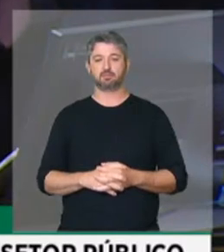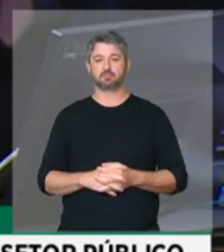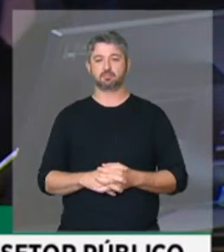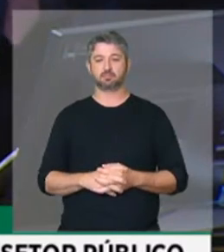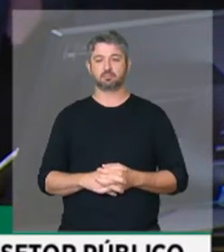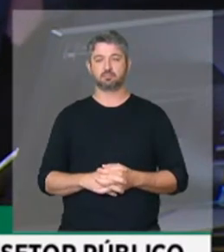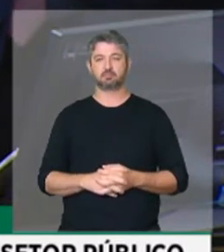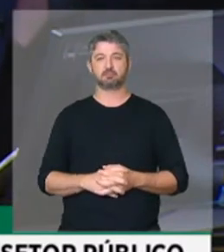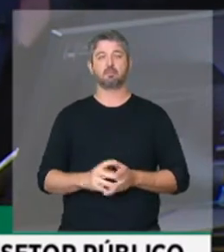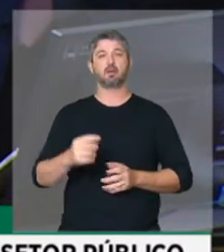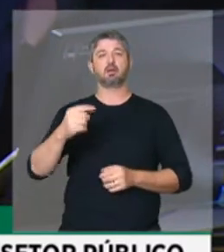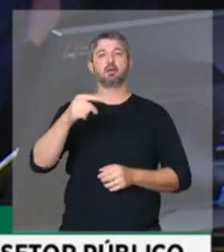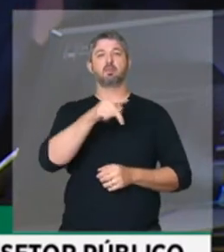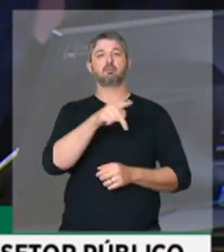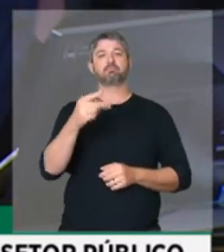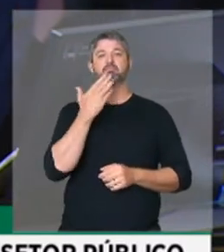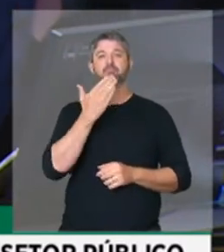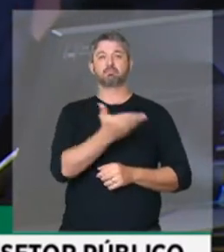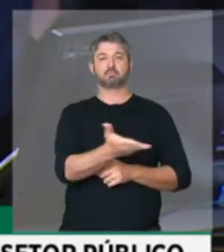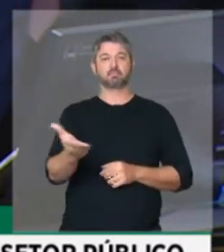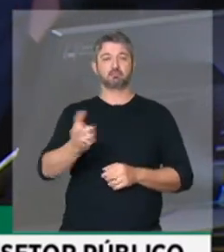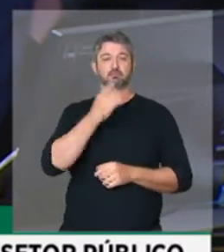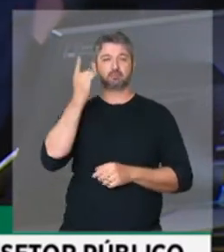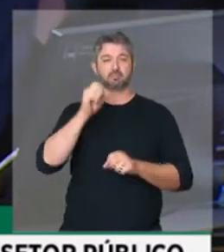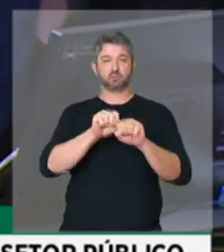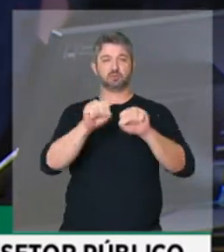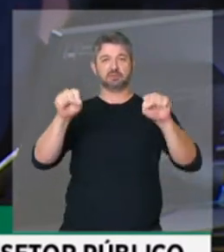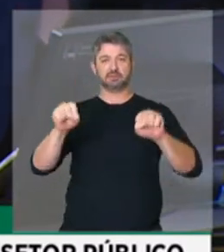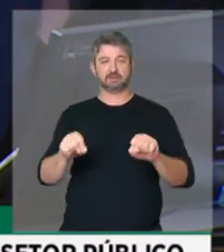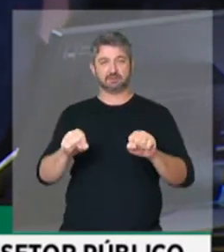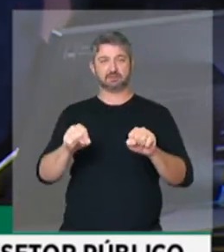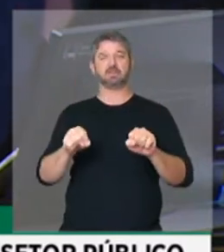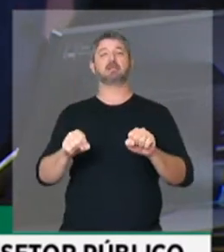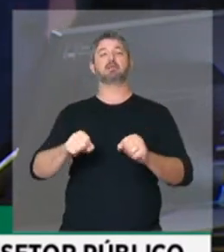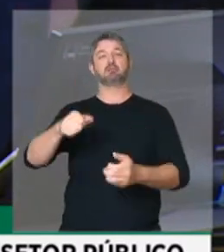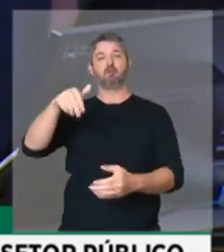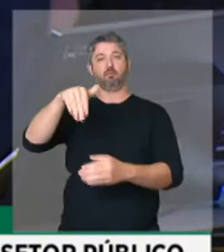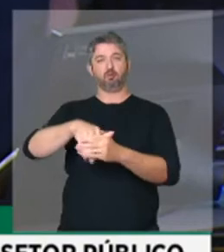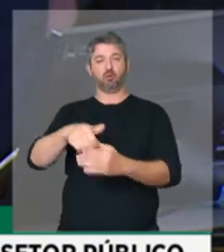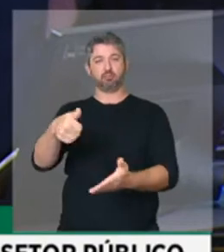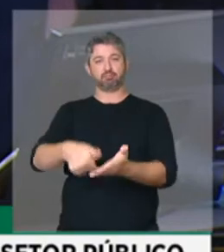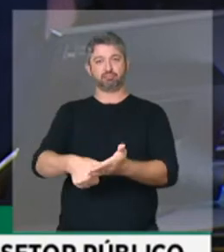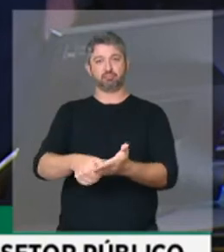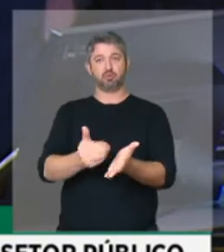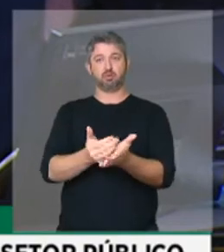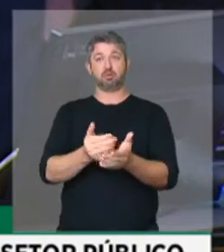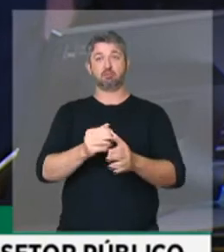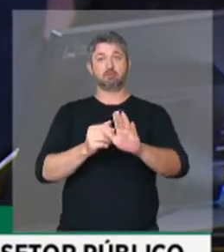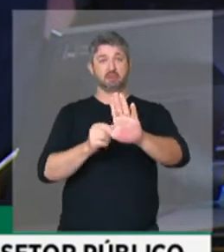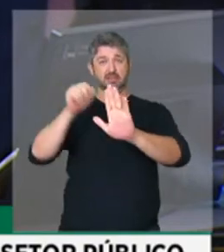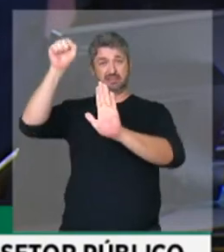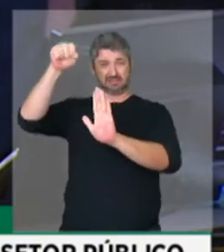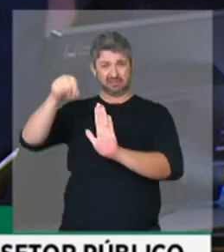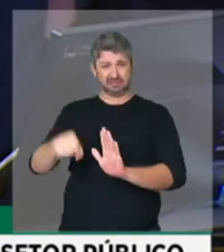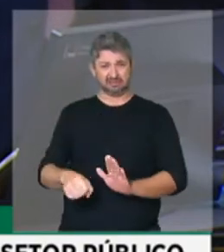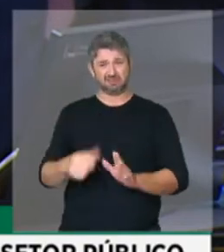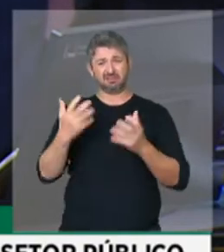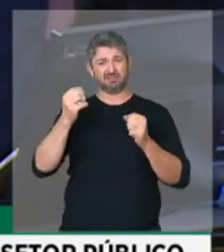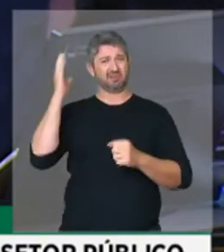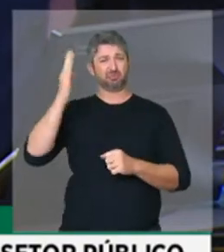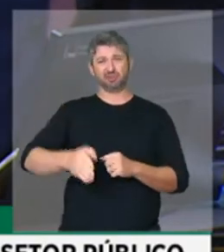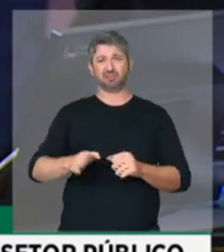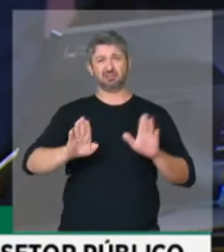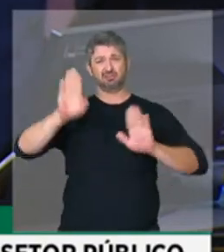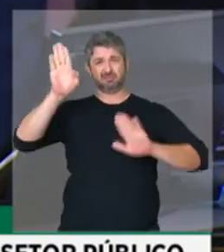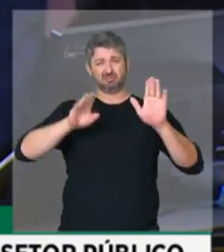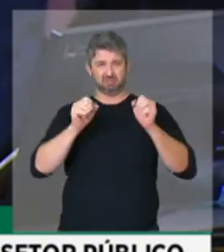A presidência solicita as senhoras deputadas e aos senhores deputados que registrem seus votos no folheto parlamentar. Se todo mundo for sim, a gente pode fazer simbólica. MDB, se for.